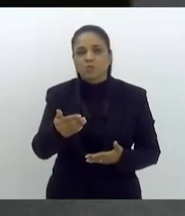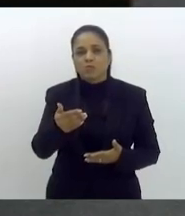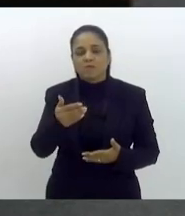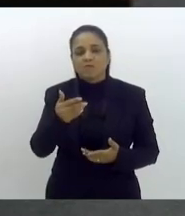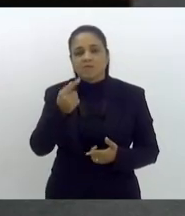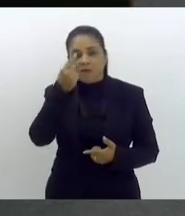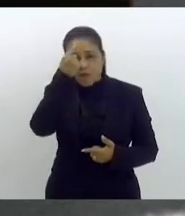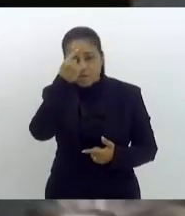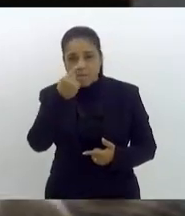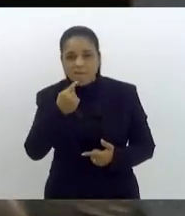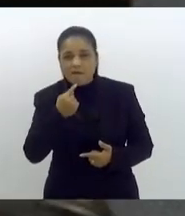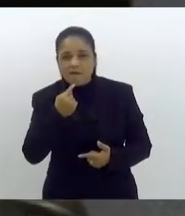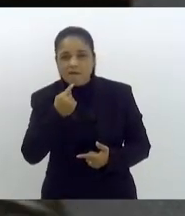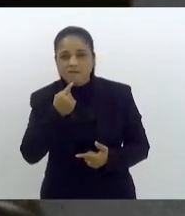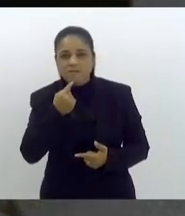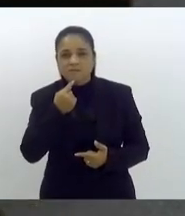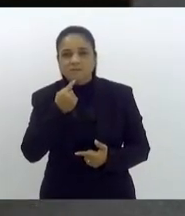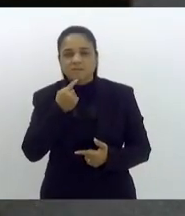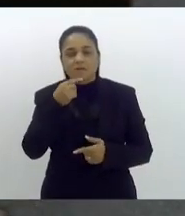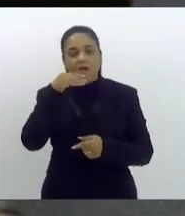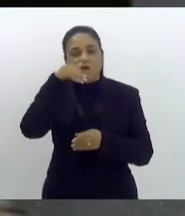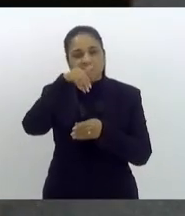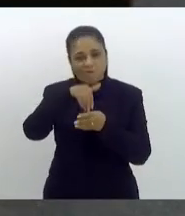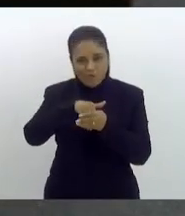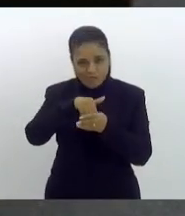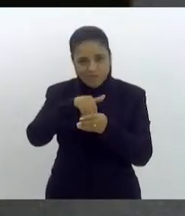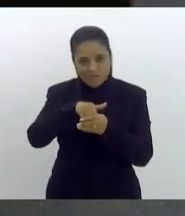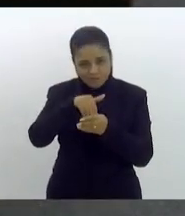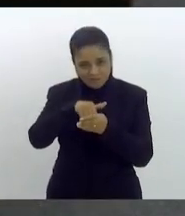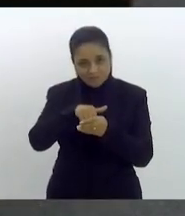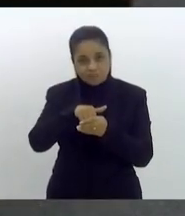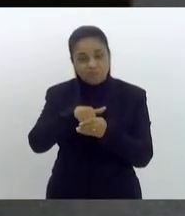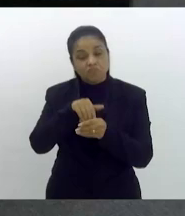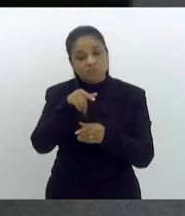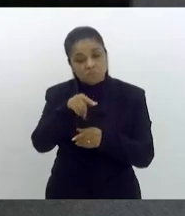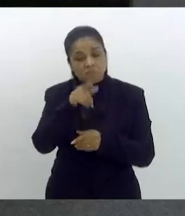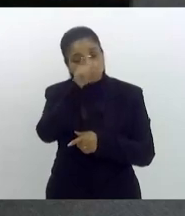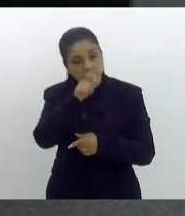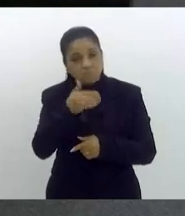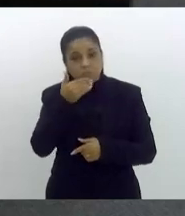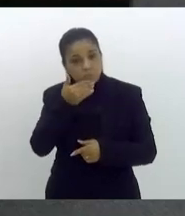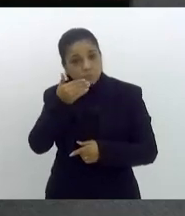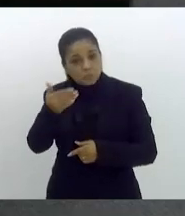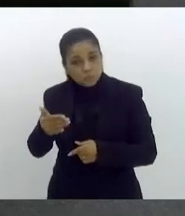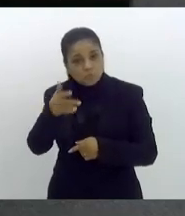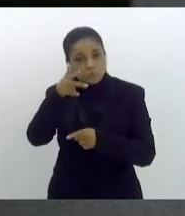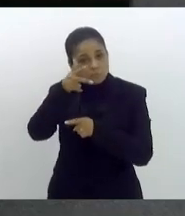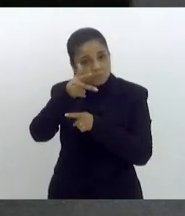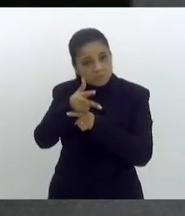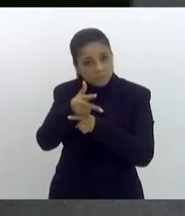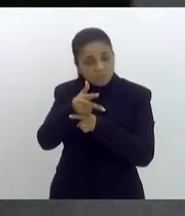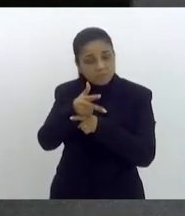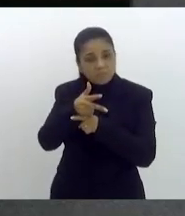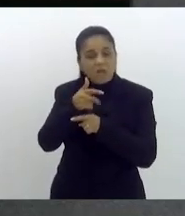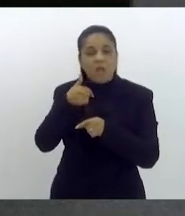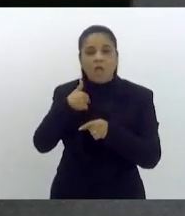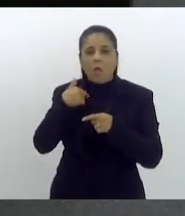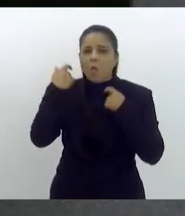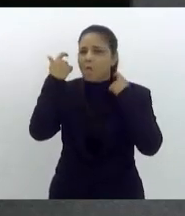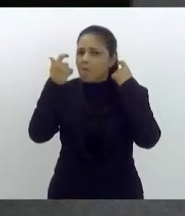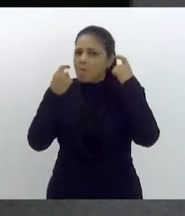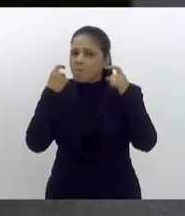com relação à votação vossa excelência solicitou essas mas eu fiquei preocupada